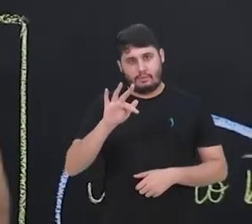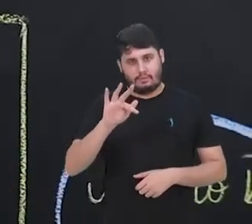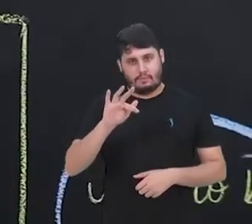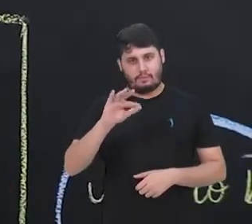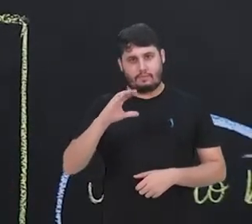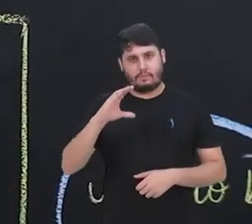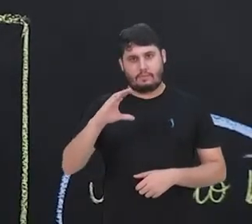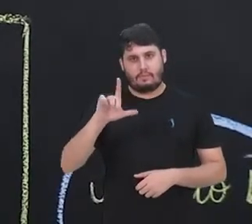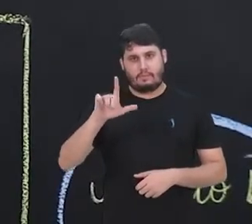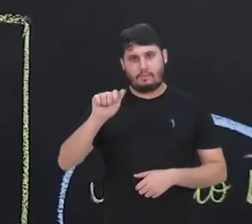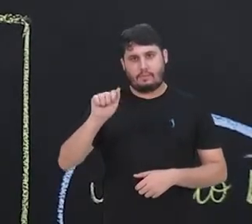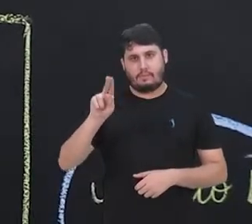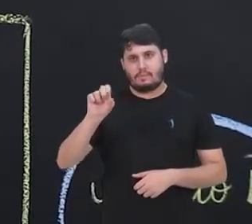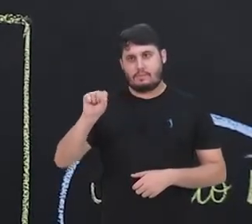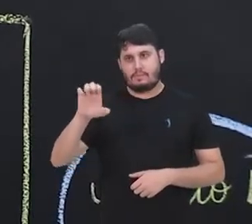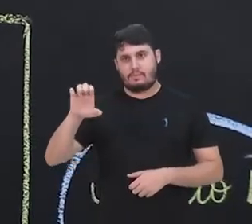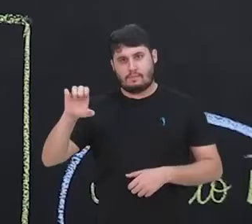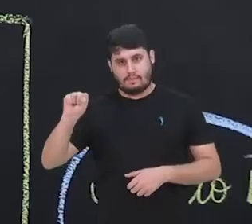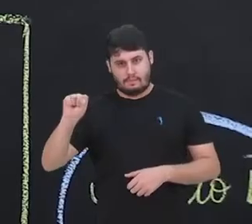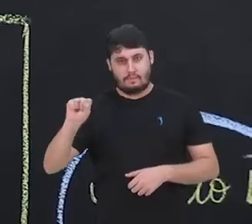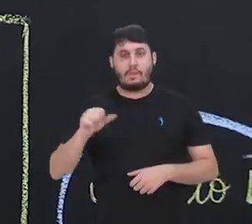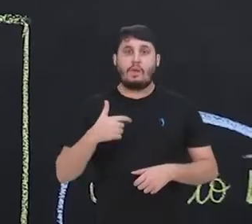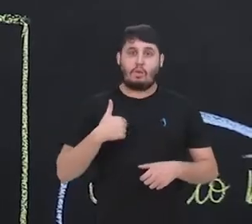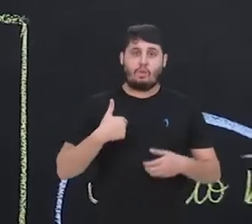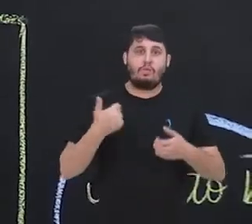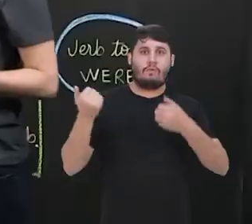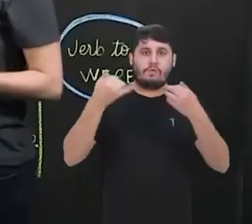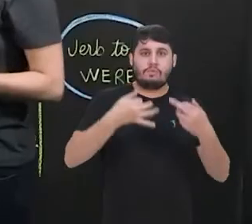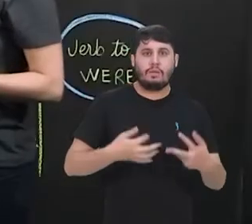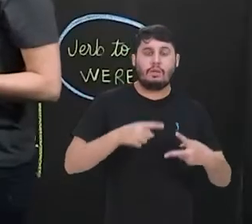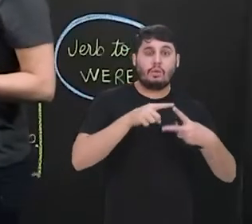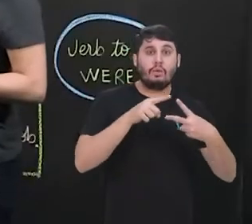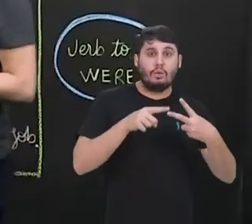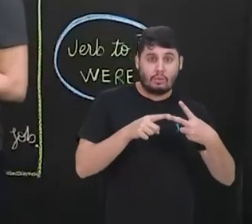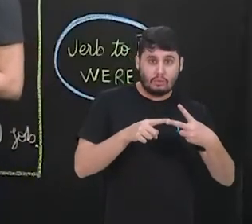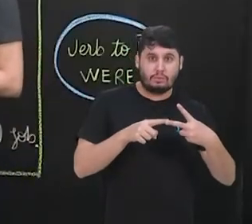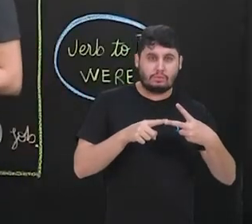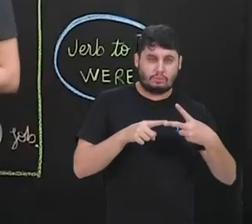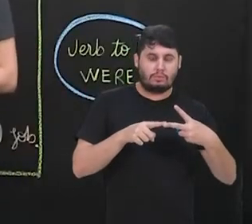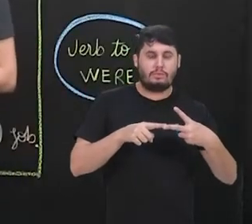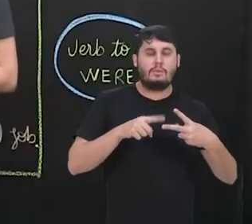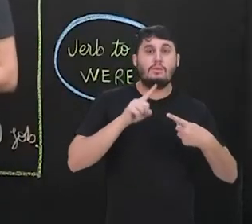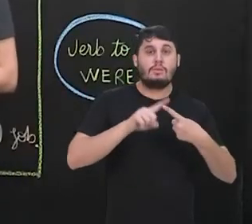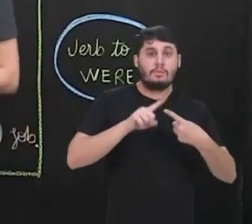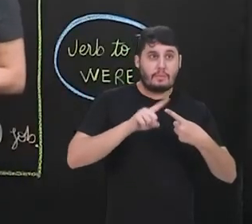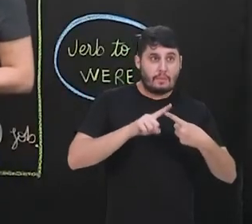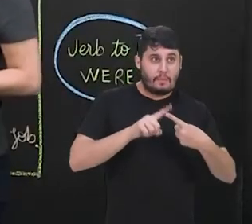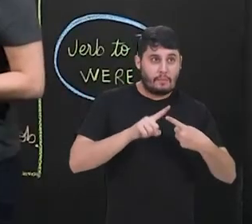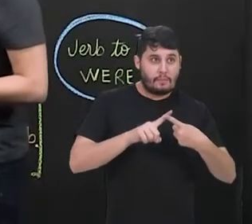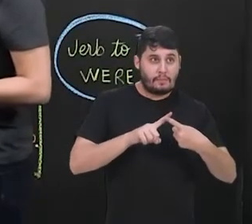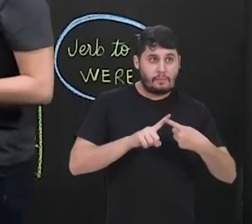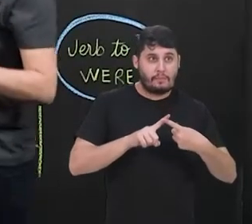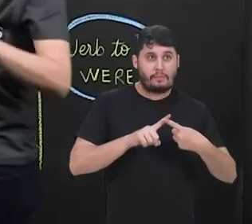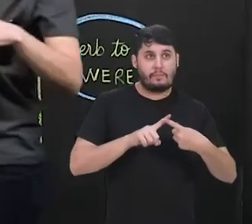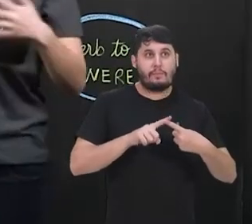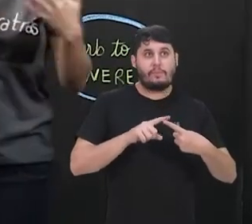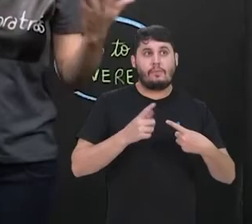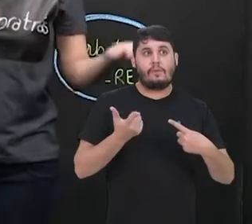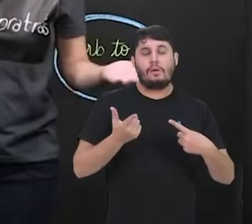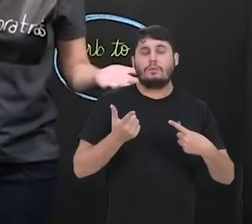hoje dois tipos de if clauses. O primeiro, type 1, fala